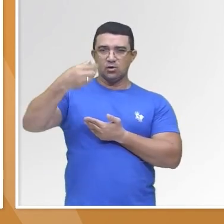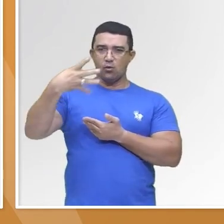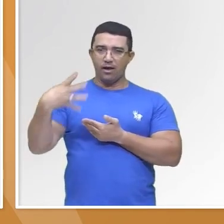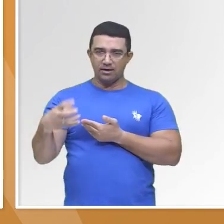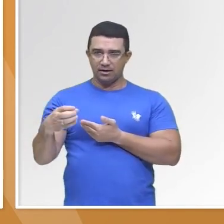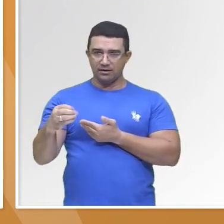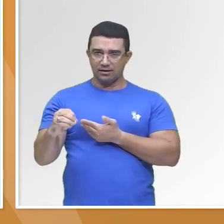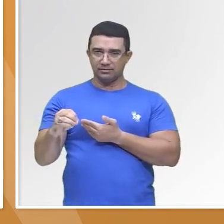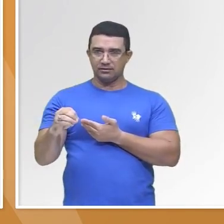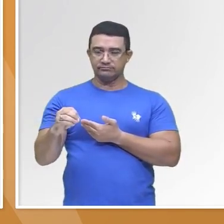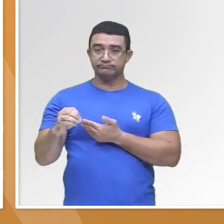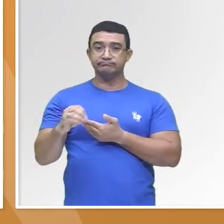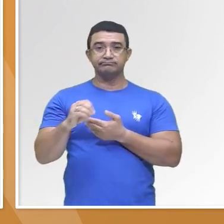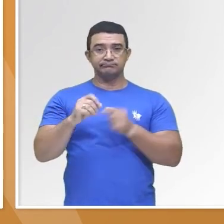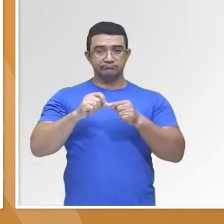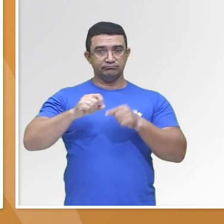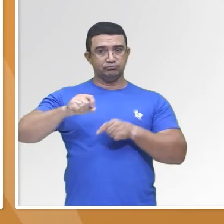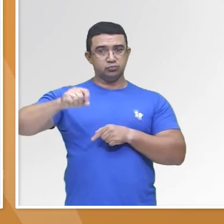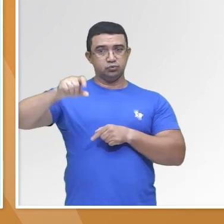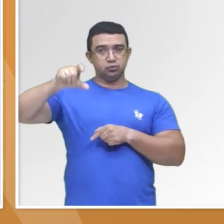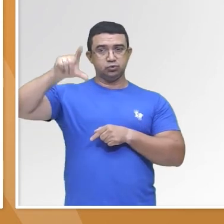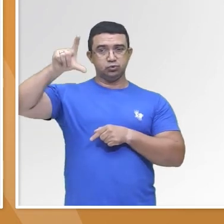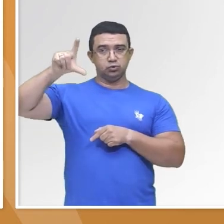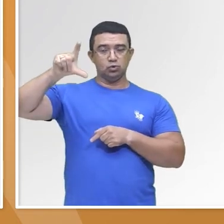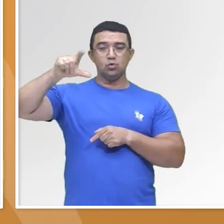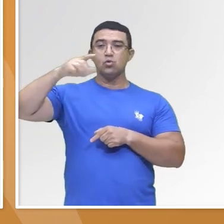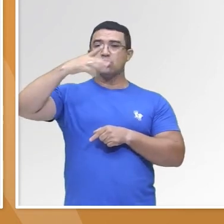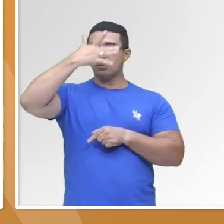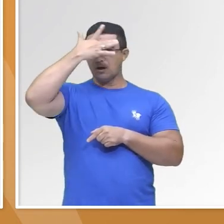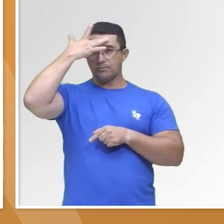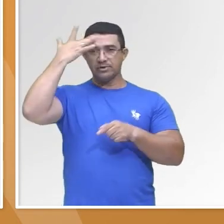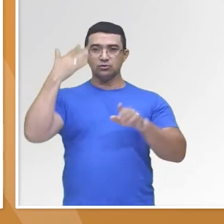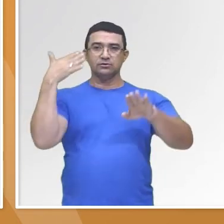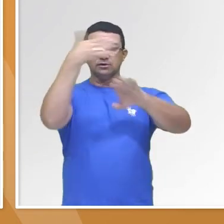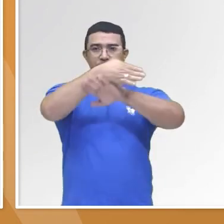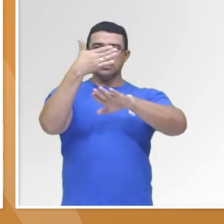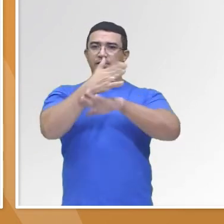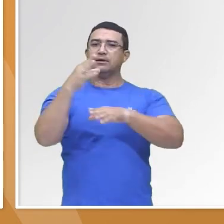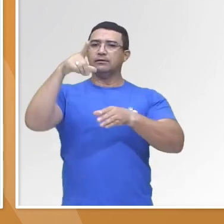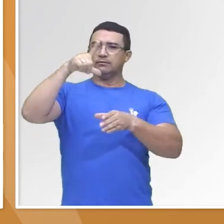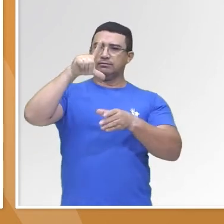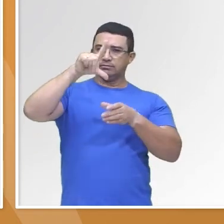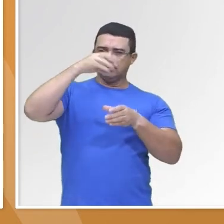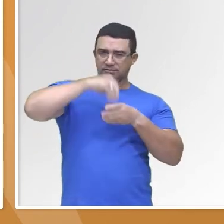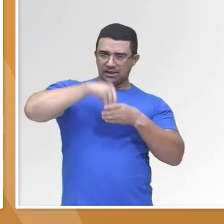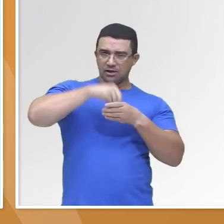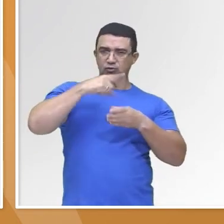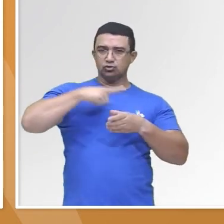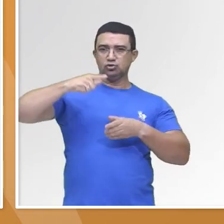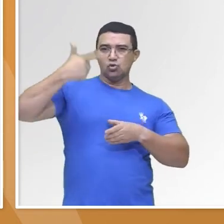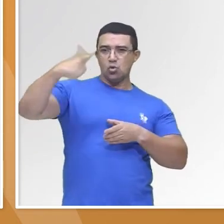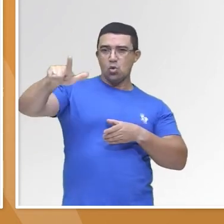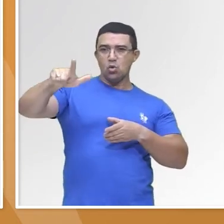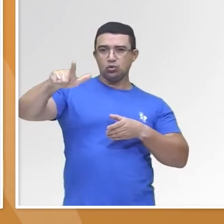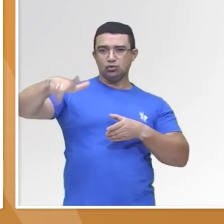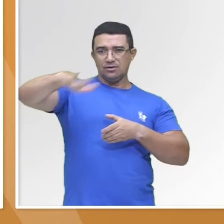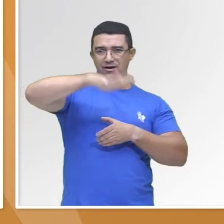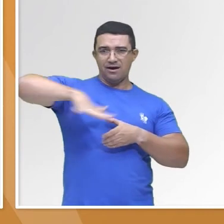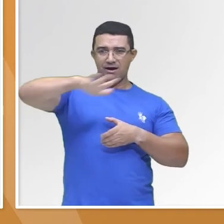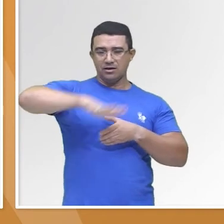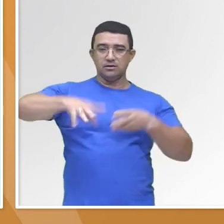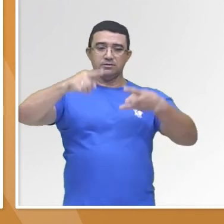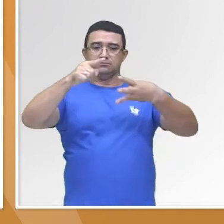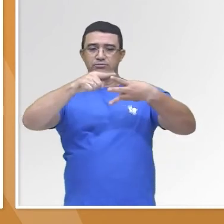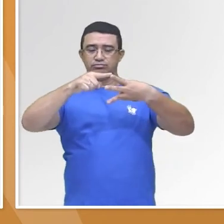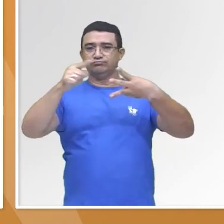Aumenta a participação de pessoas no setor secundário e terciário, tá? Gente, ainda